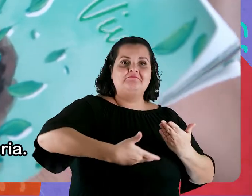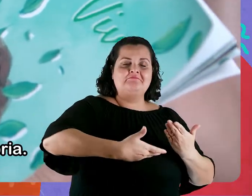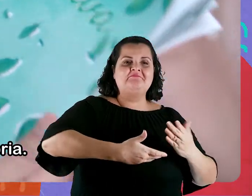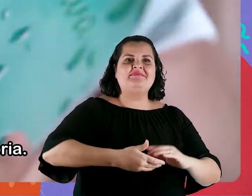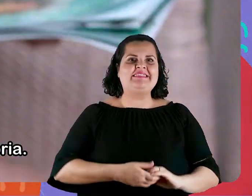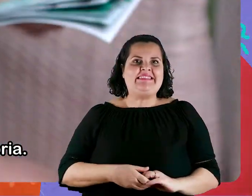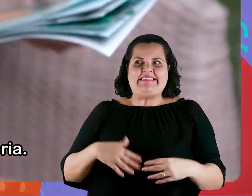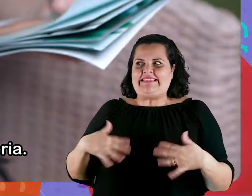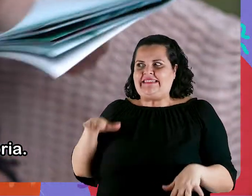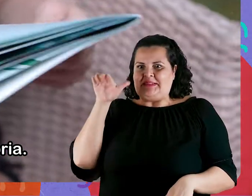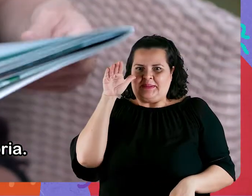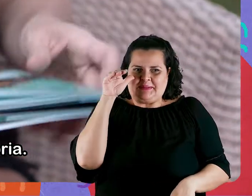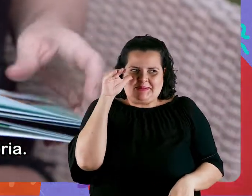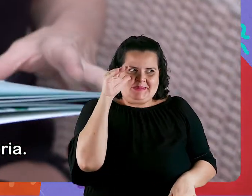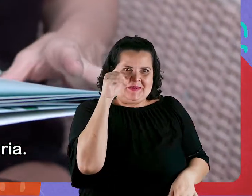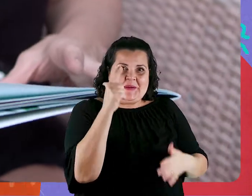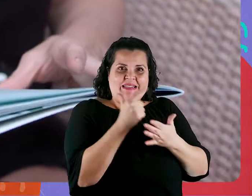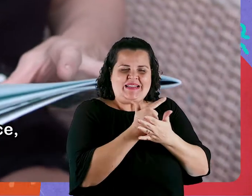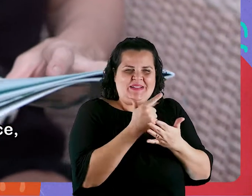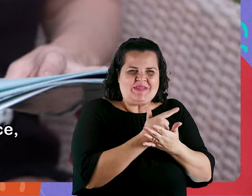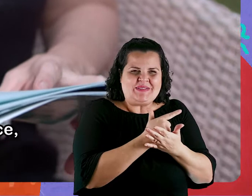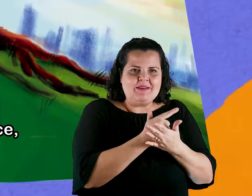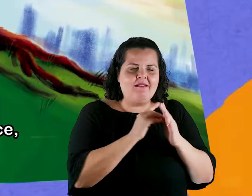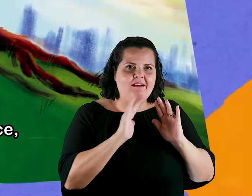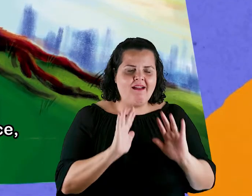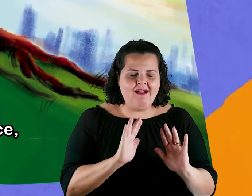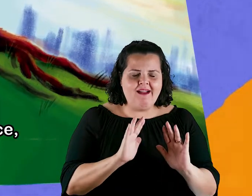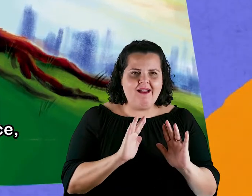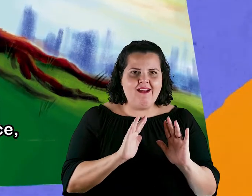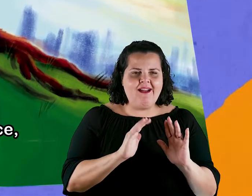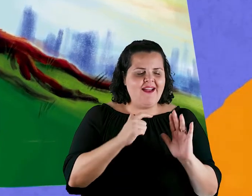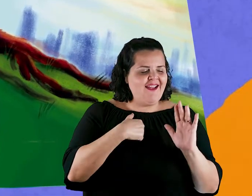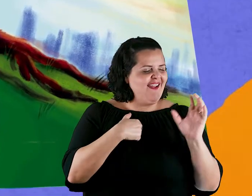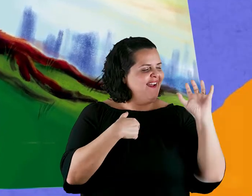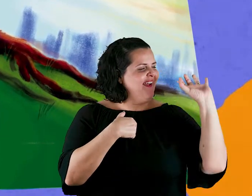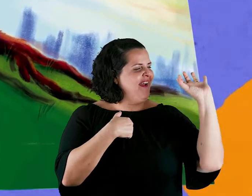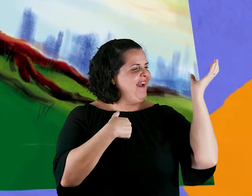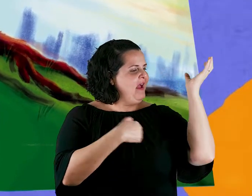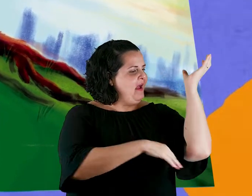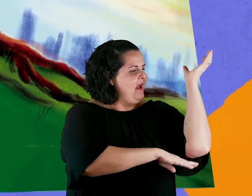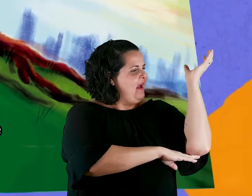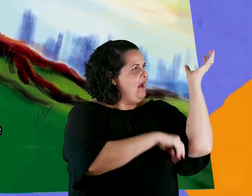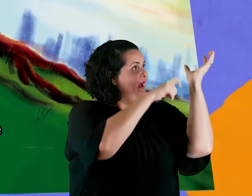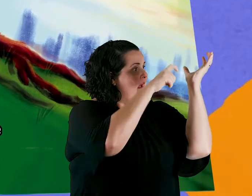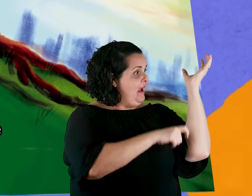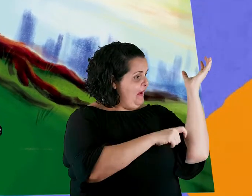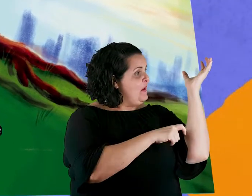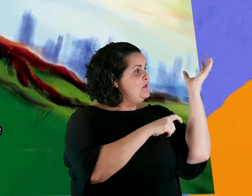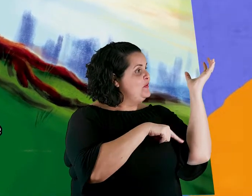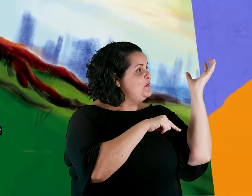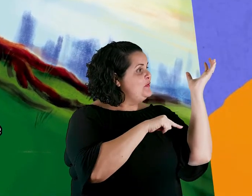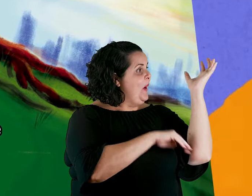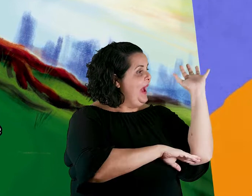está o feriado parece história para quem não me conhece sou uma árvore meu nome é verde Viva quem me